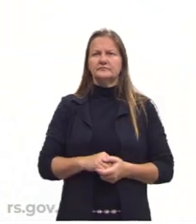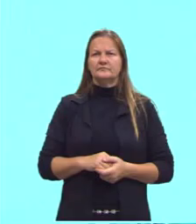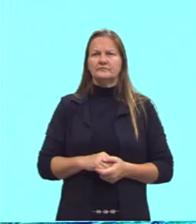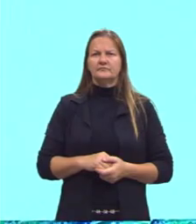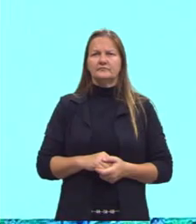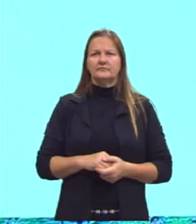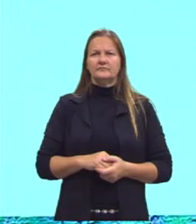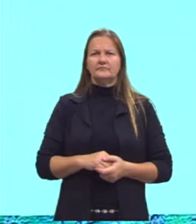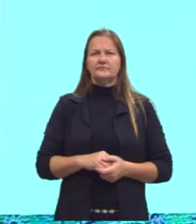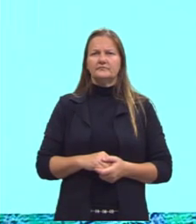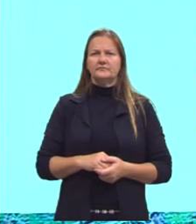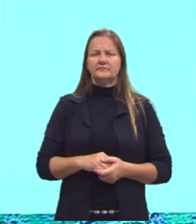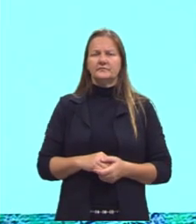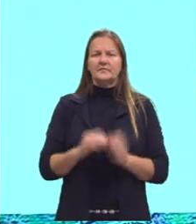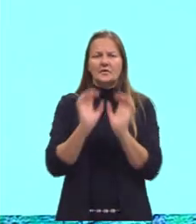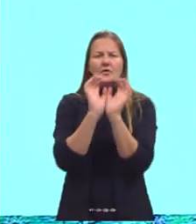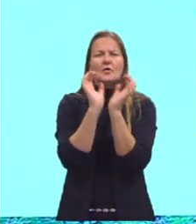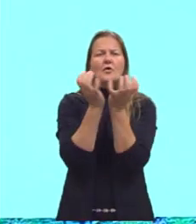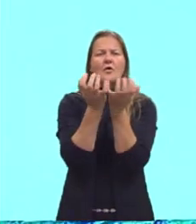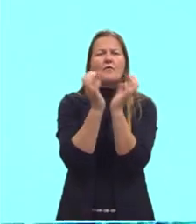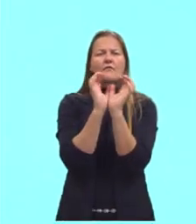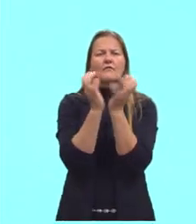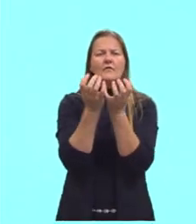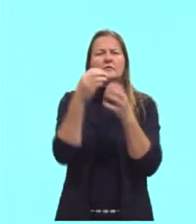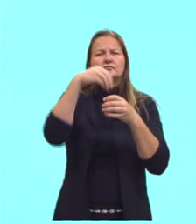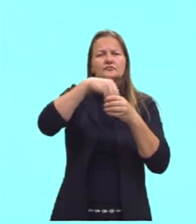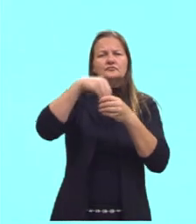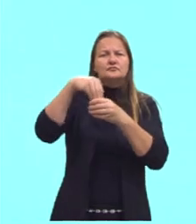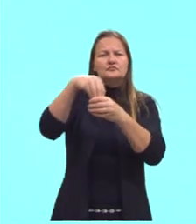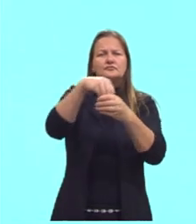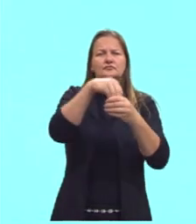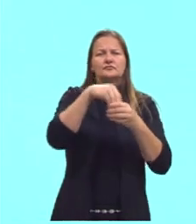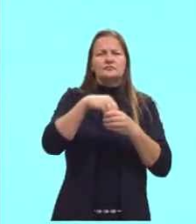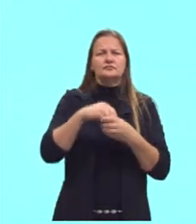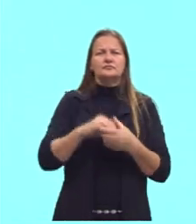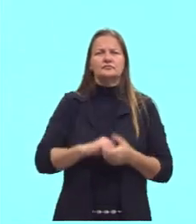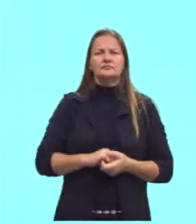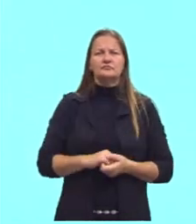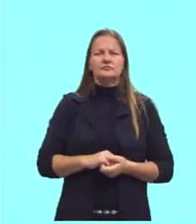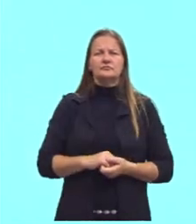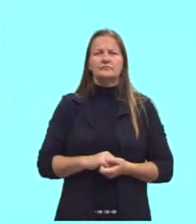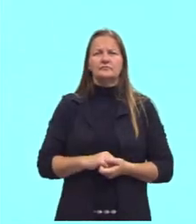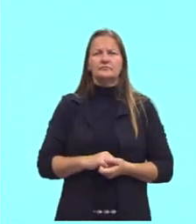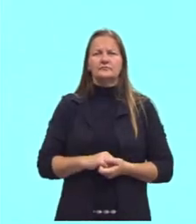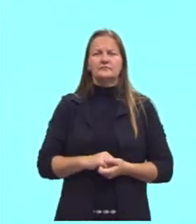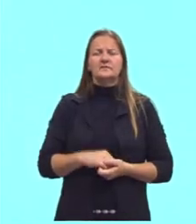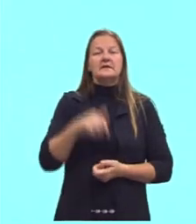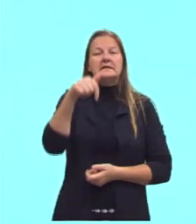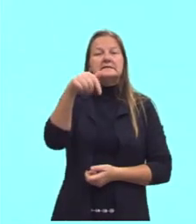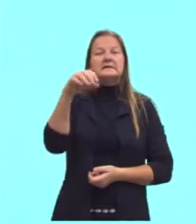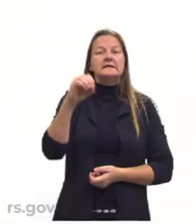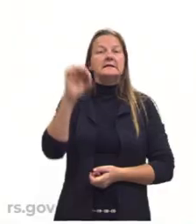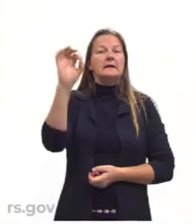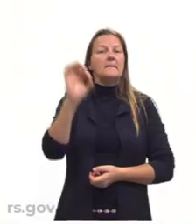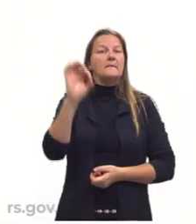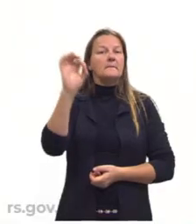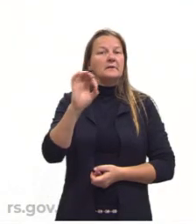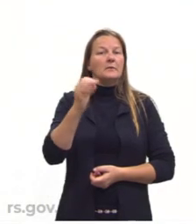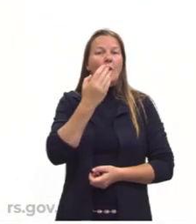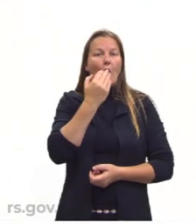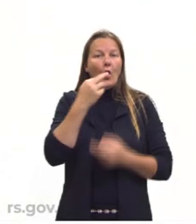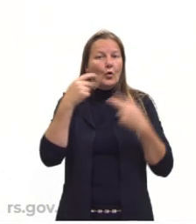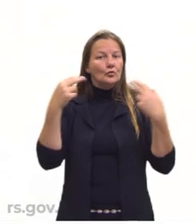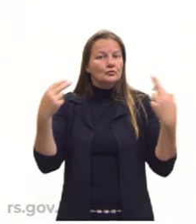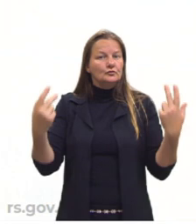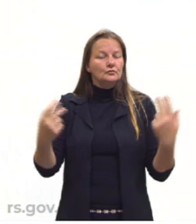plantio alface outras coisas aí relacionadas é isso tá gurizada então setenta por cento do